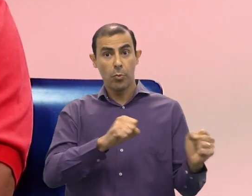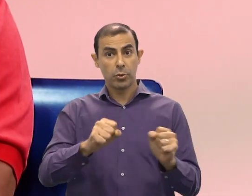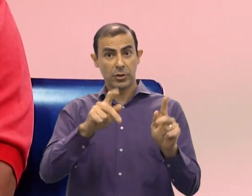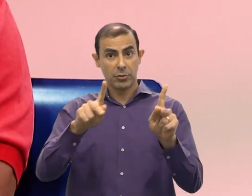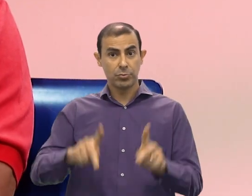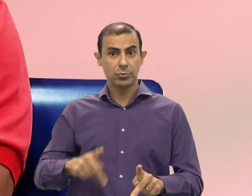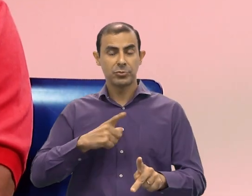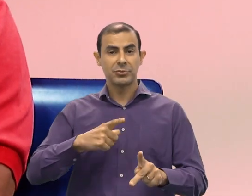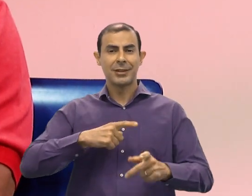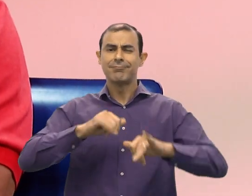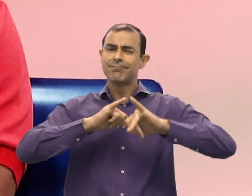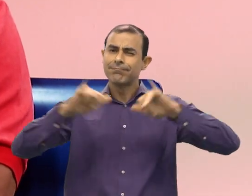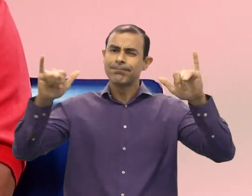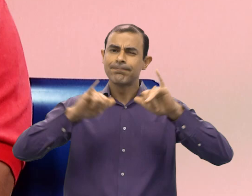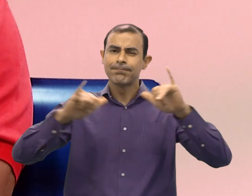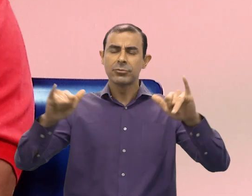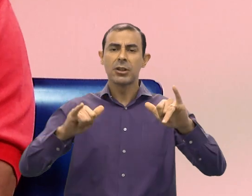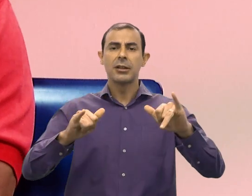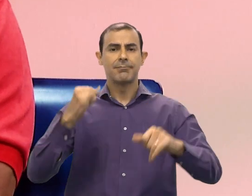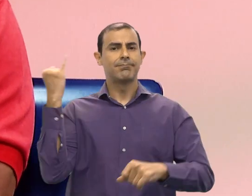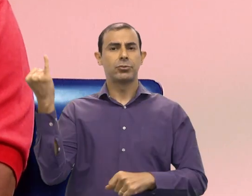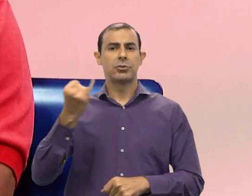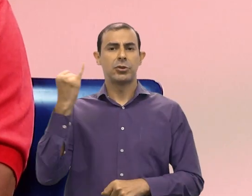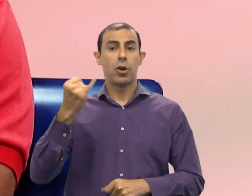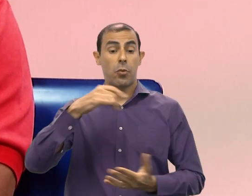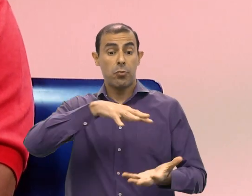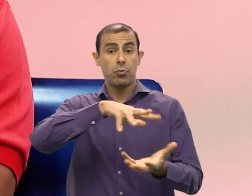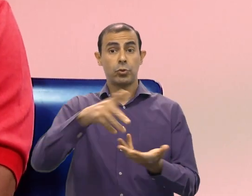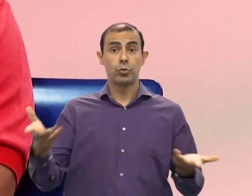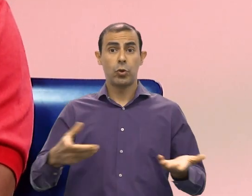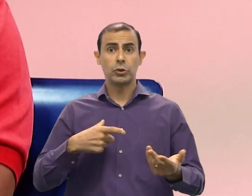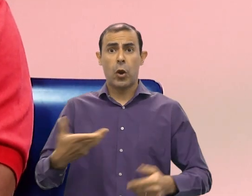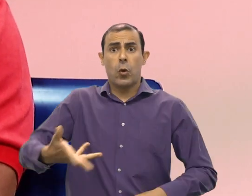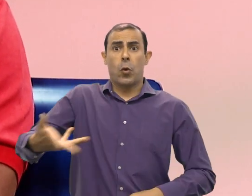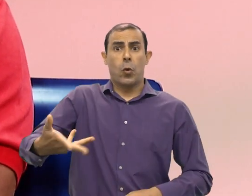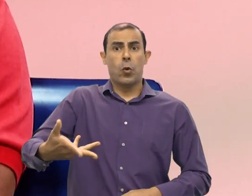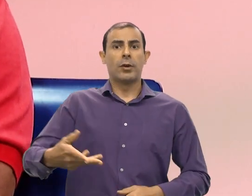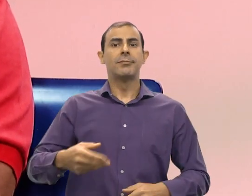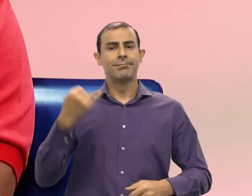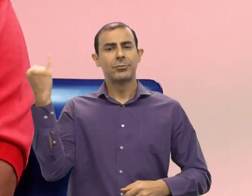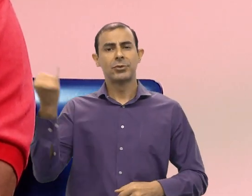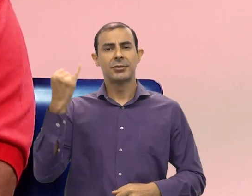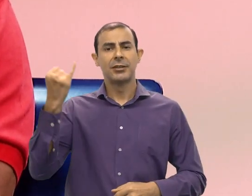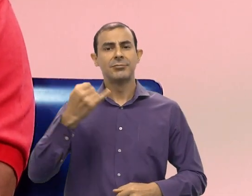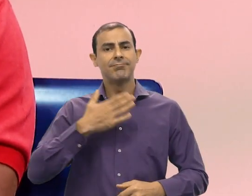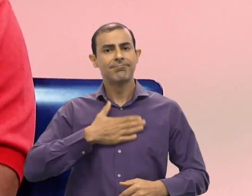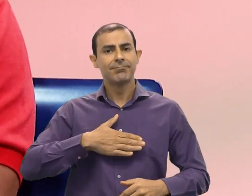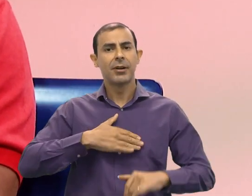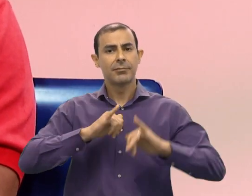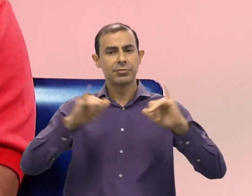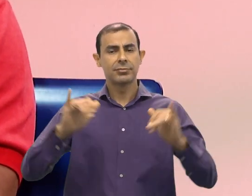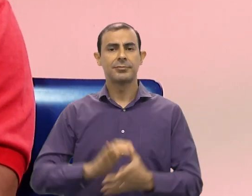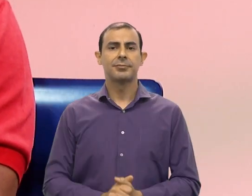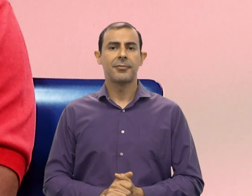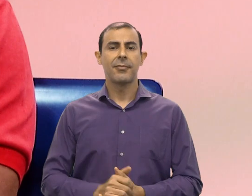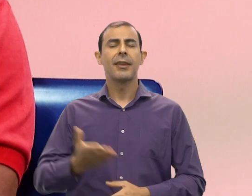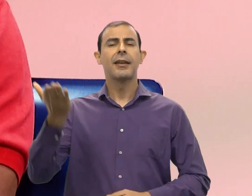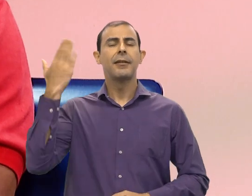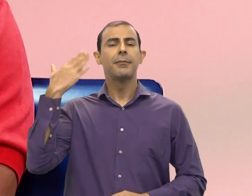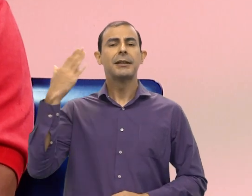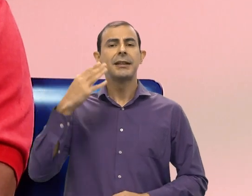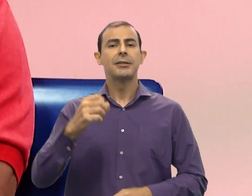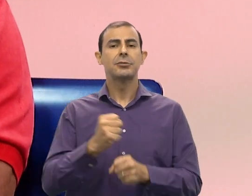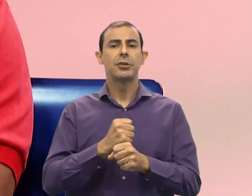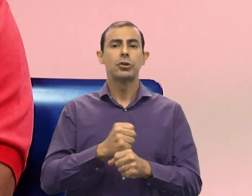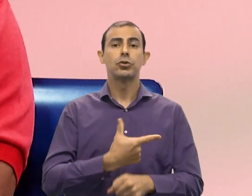iniciativa, sobretudo levando informação, nesse mundo tão acelerado que a gente vive hoje. A princípio eu tive um diagnóstico de